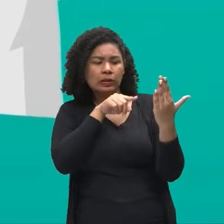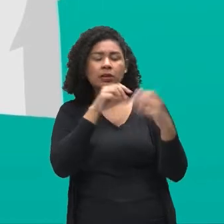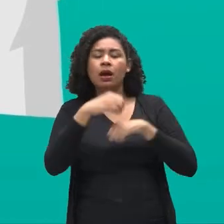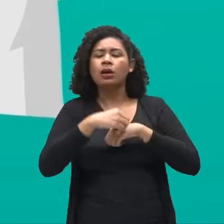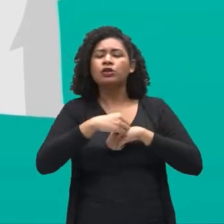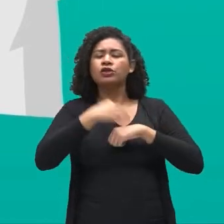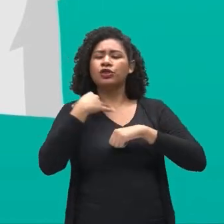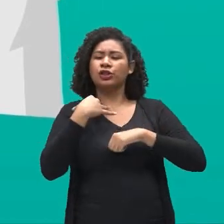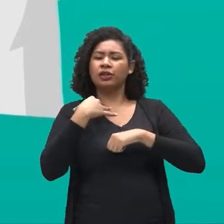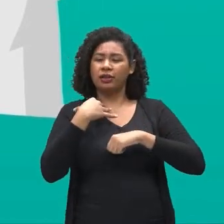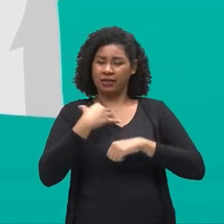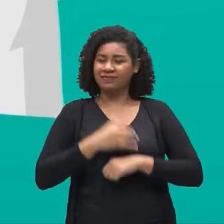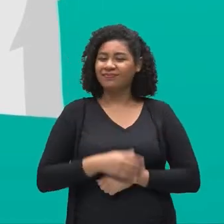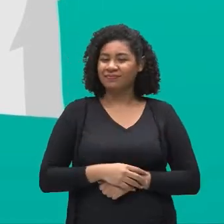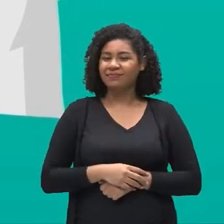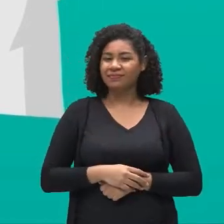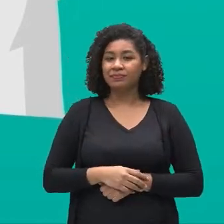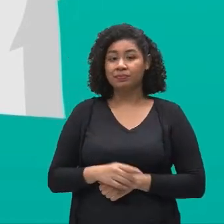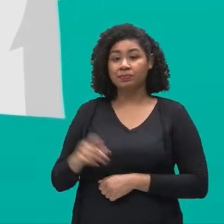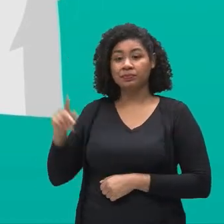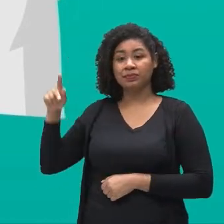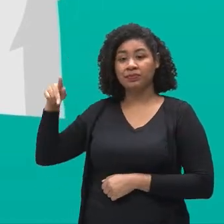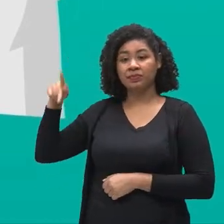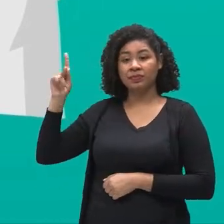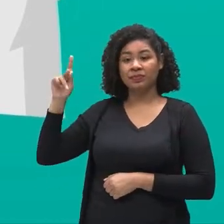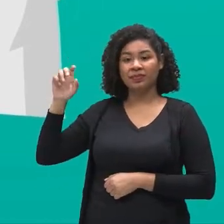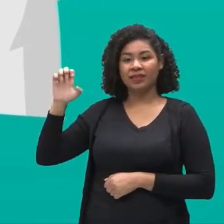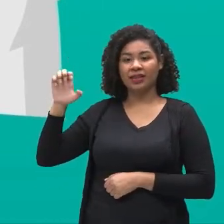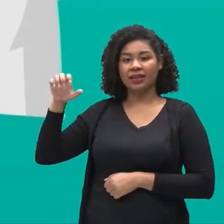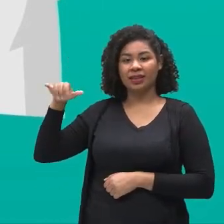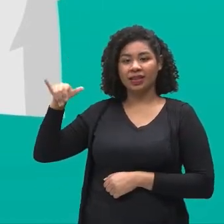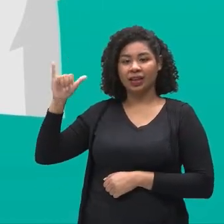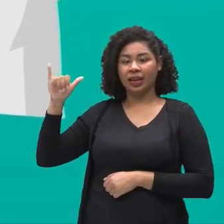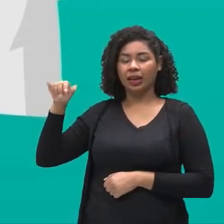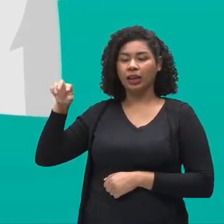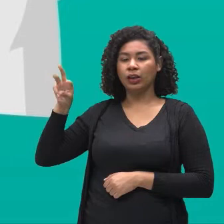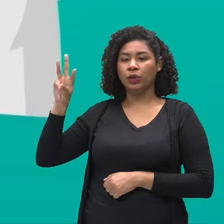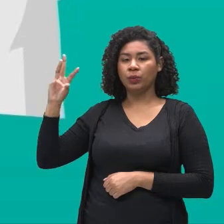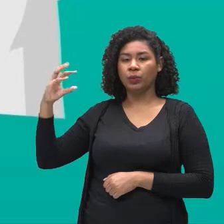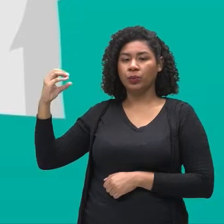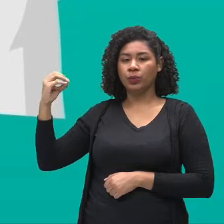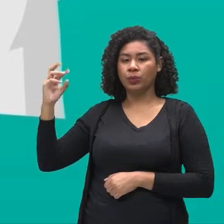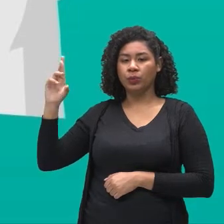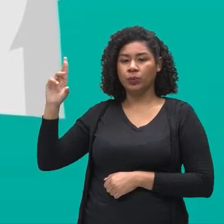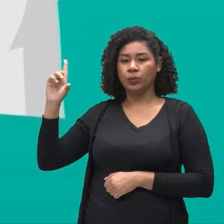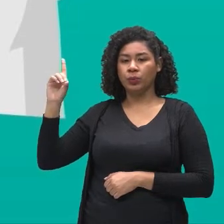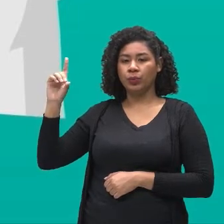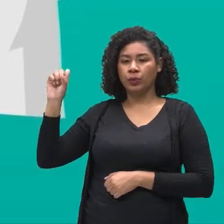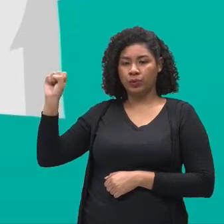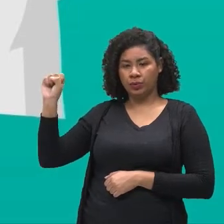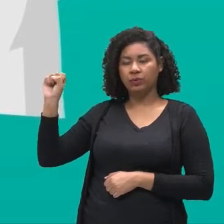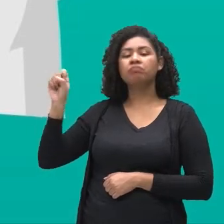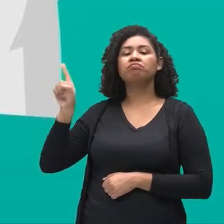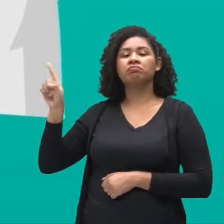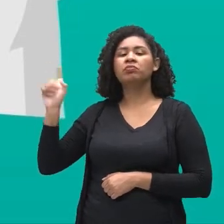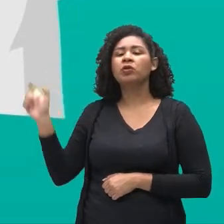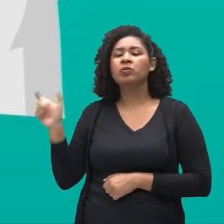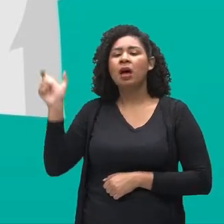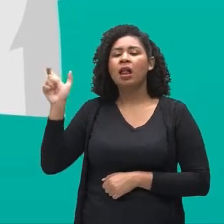a primeira são as keywords. Keywords. O que são keywords? São as palavras-chave.